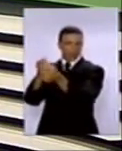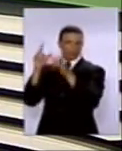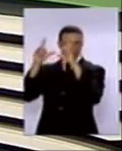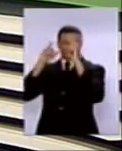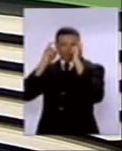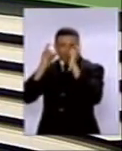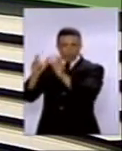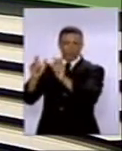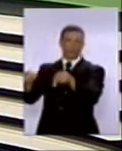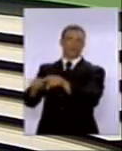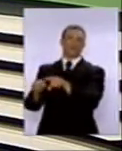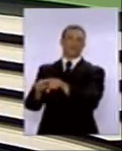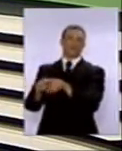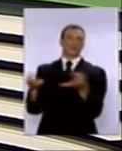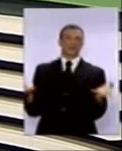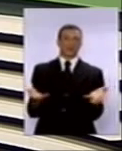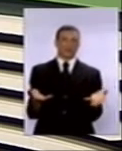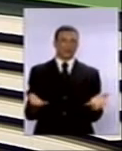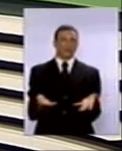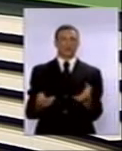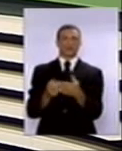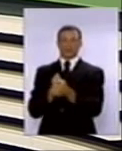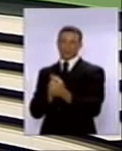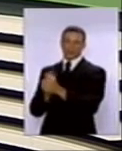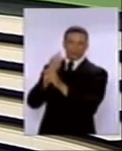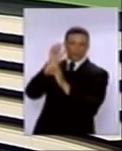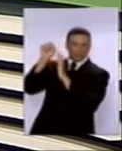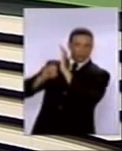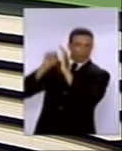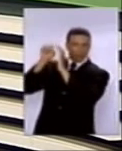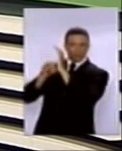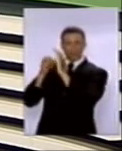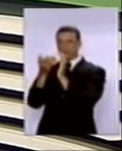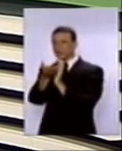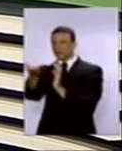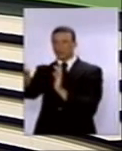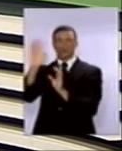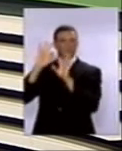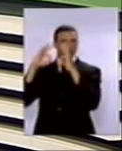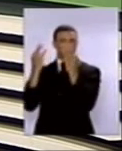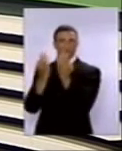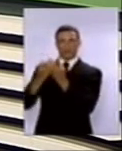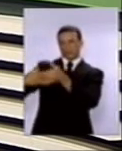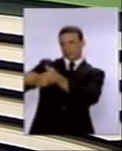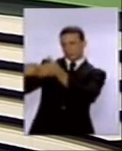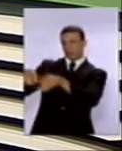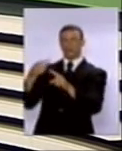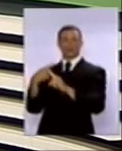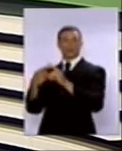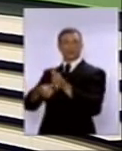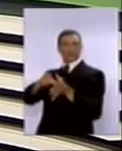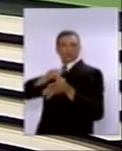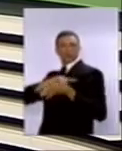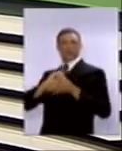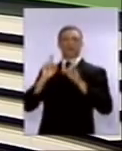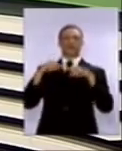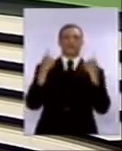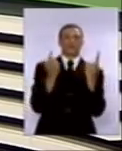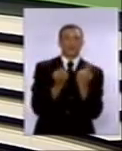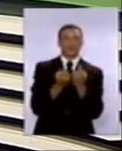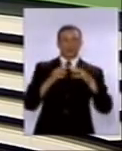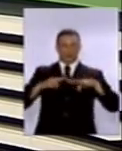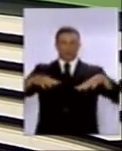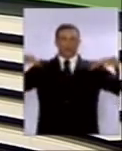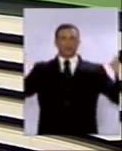onde nós acompanhamos a a alguns cumprimentos unidade agora encerrada por tanto pelo ministro-presidente ministro joaquim